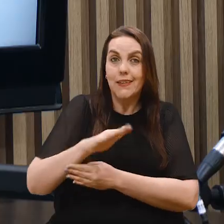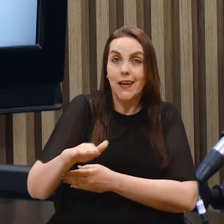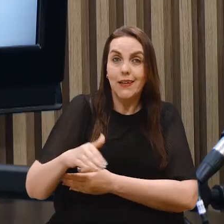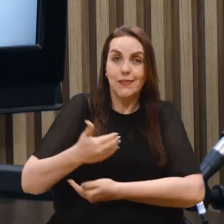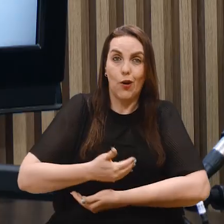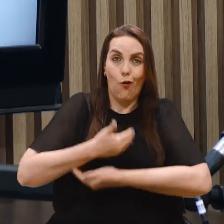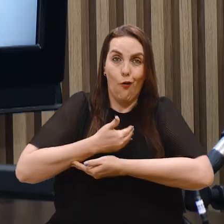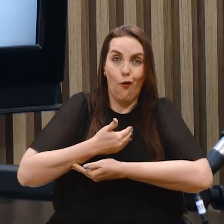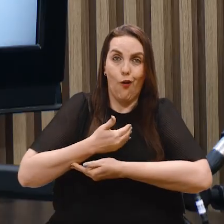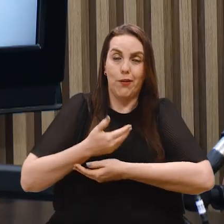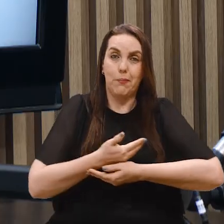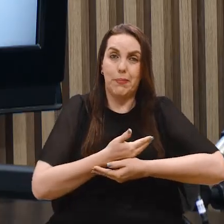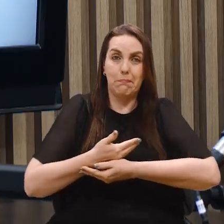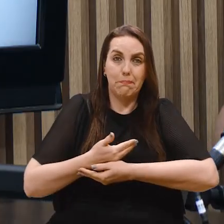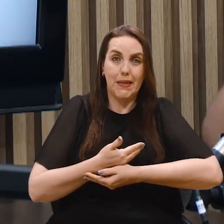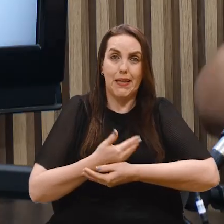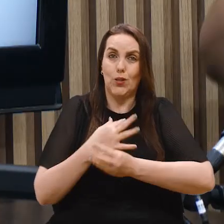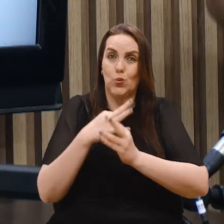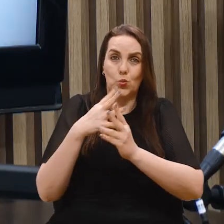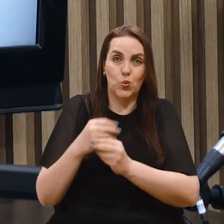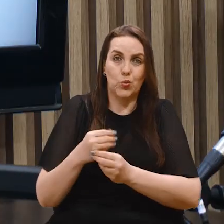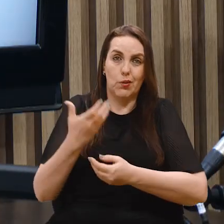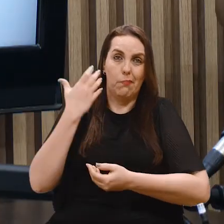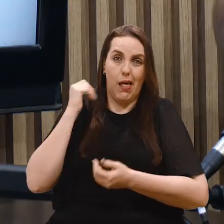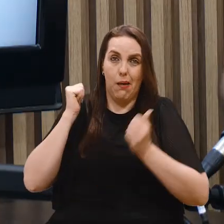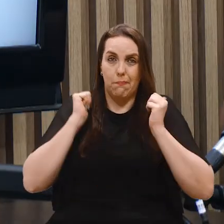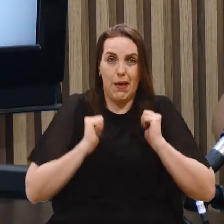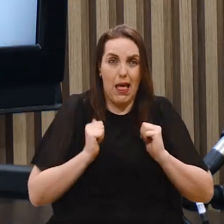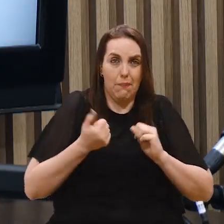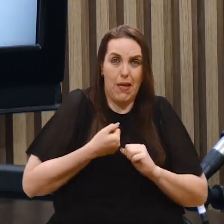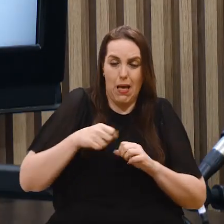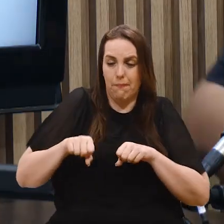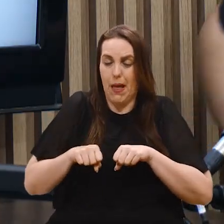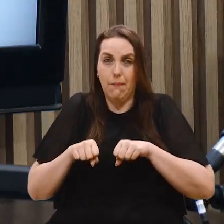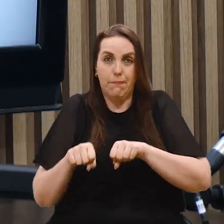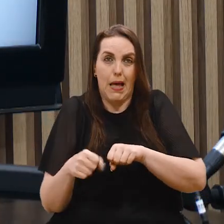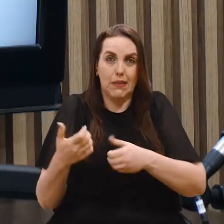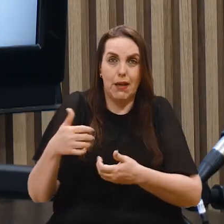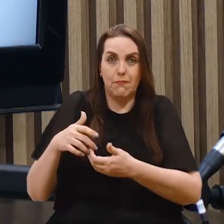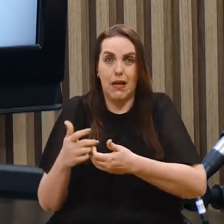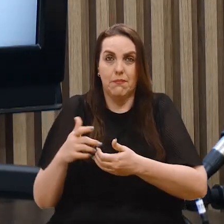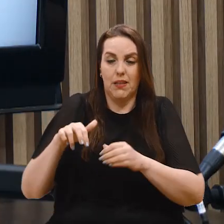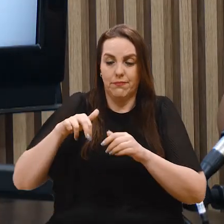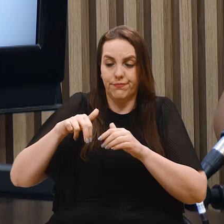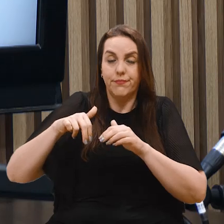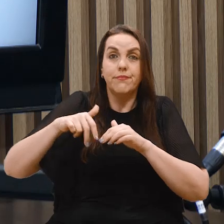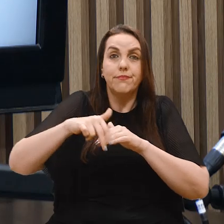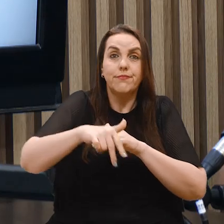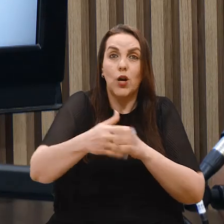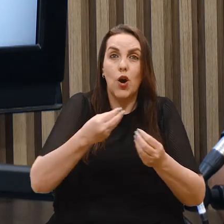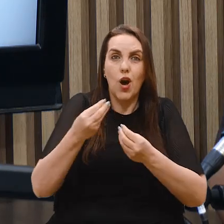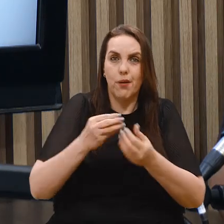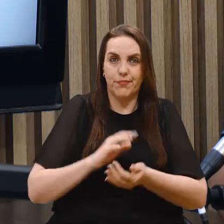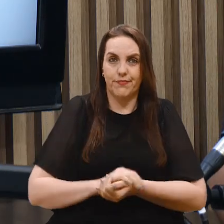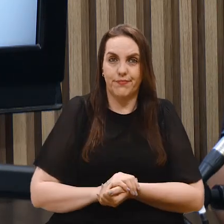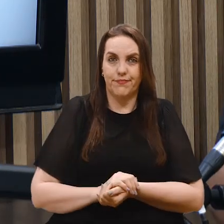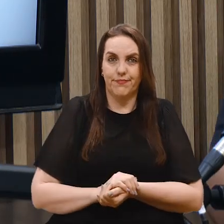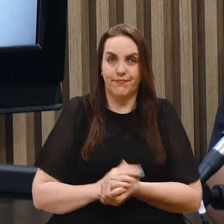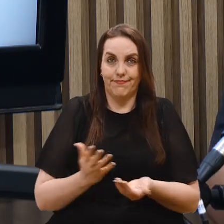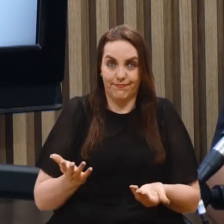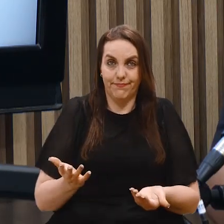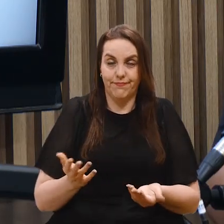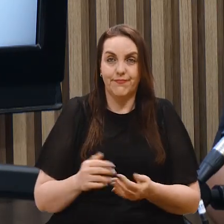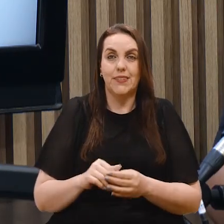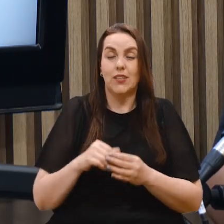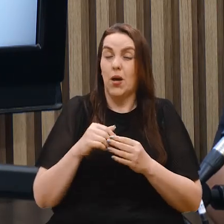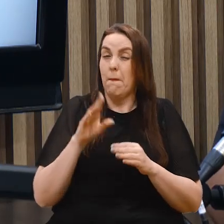com bebês, enfim. Tu tá carregando uma mochila, mais a criança e mais uma outra aqui indo ali. Então tu tem que ter isso. Então foi